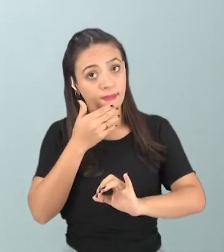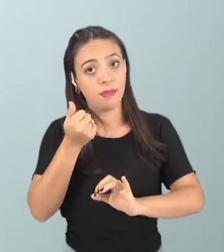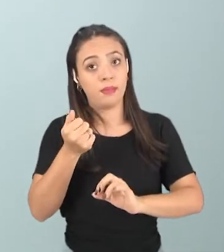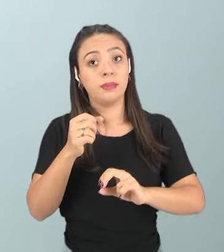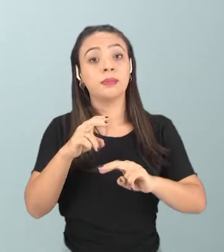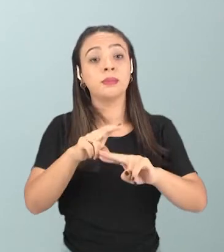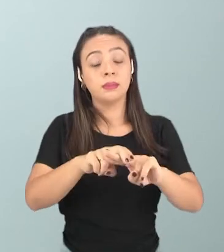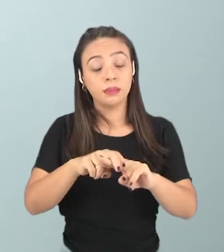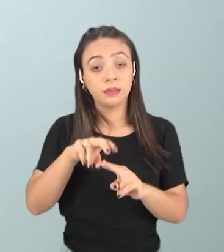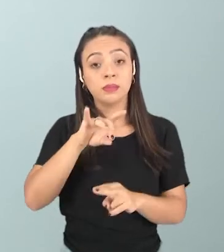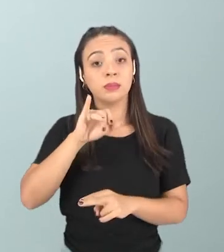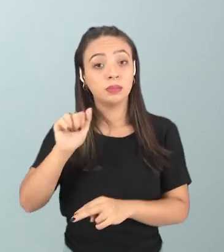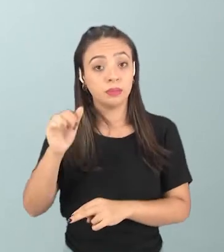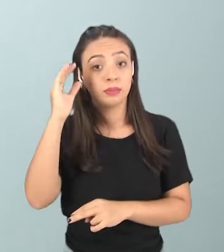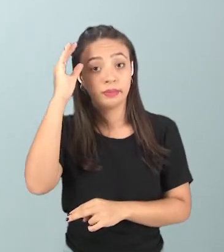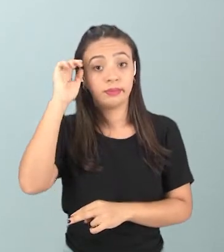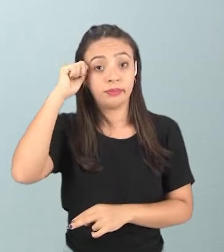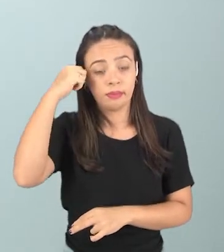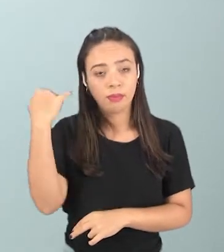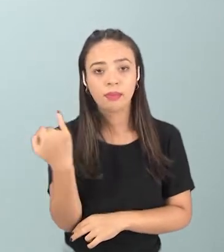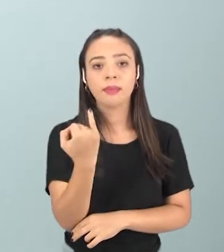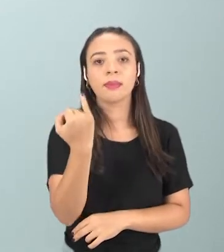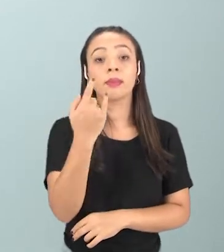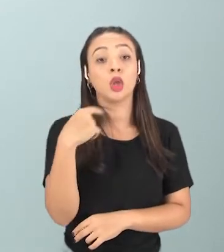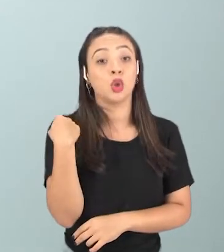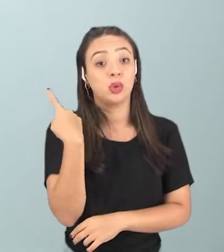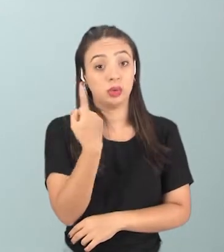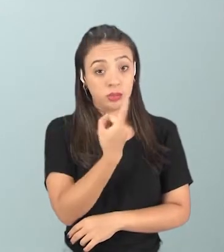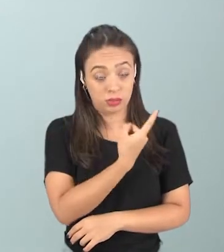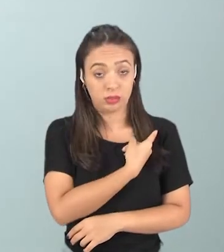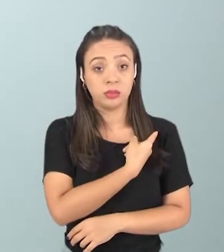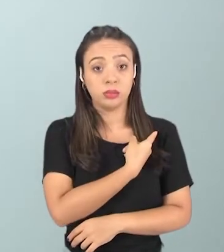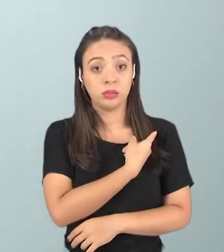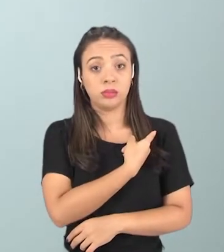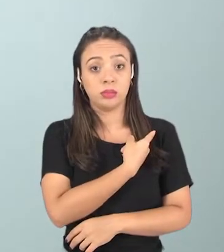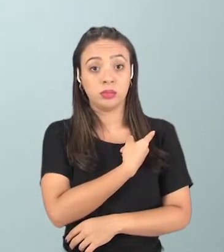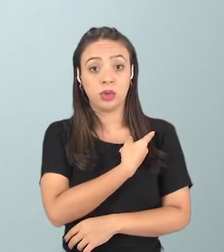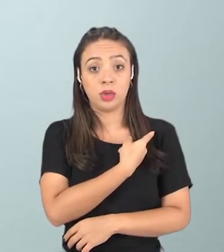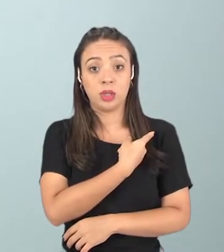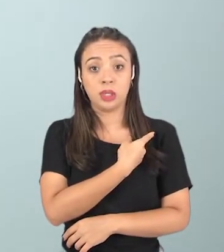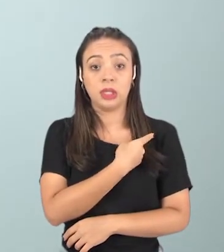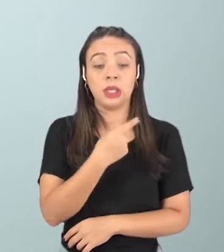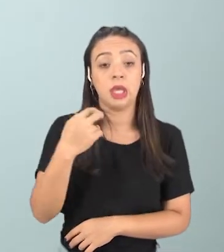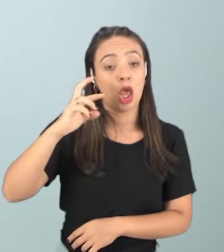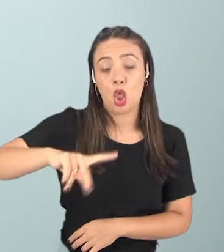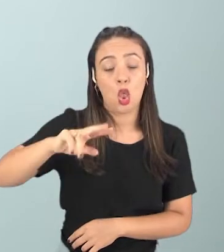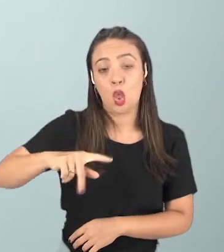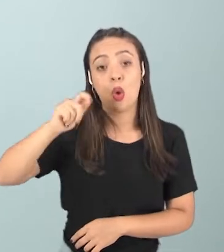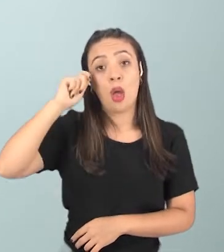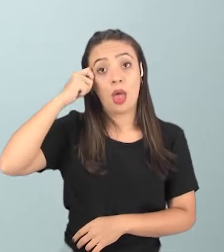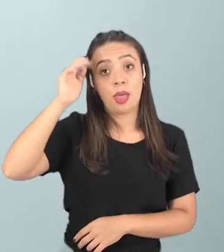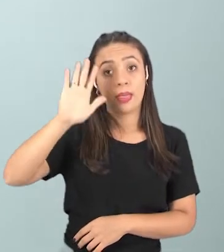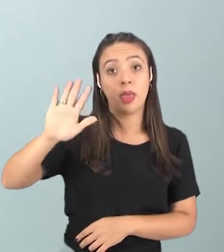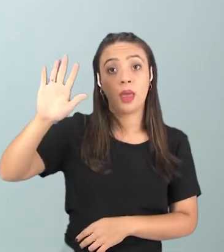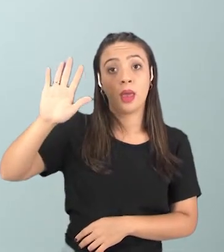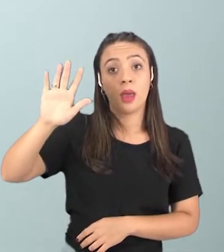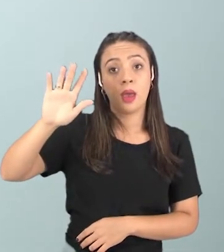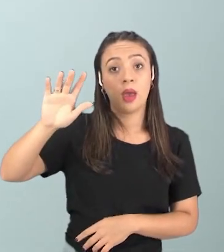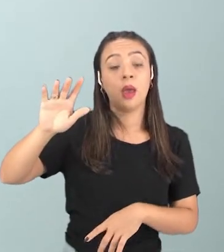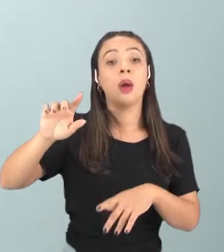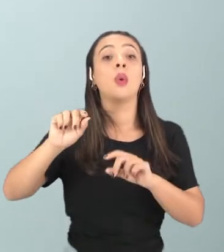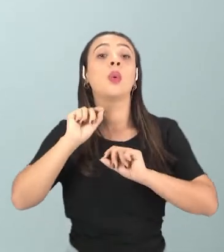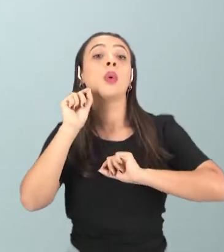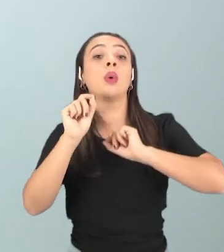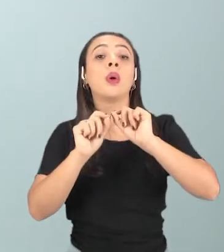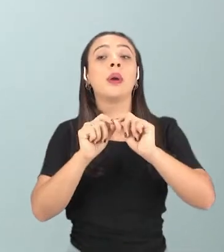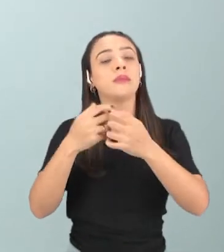Dia da Consciência Negra é tão importante, para que nós que não somos negros, mas também nós que somos negros, reflitamos